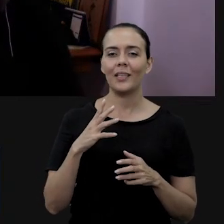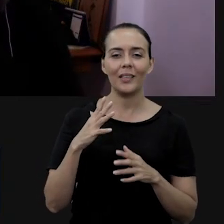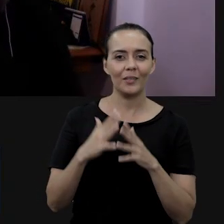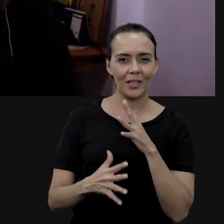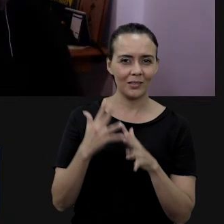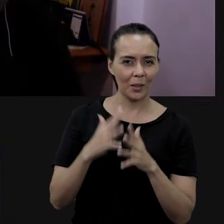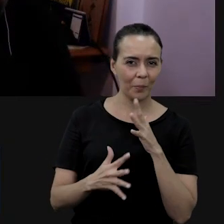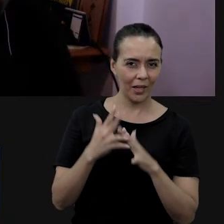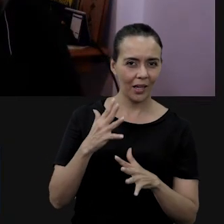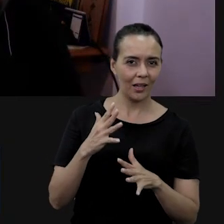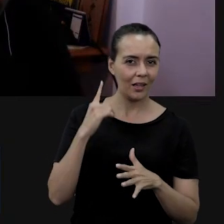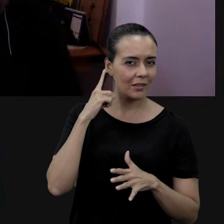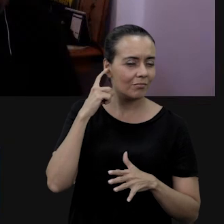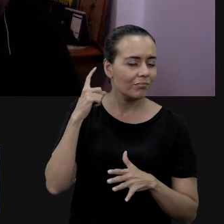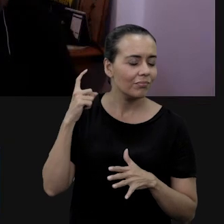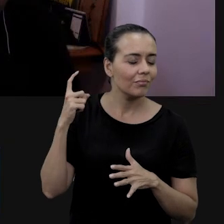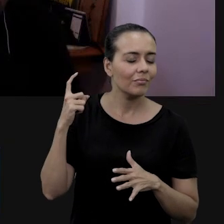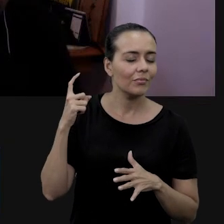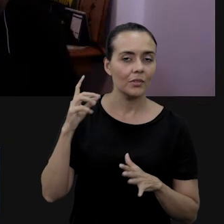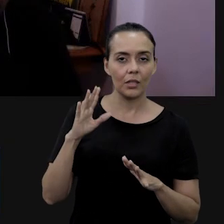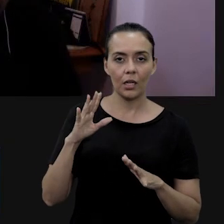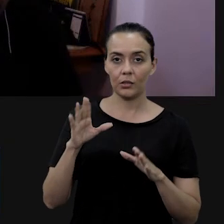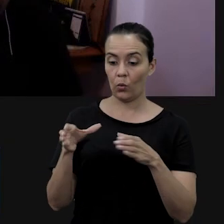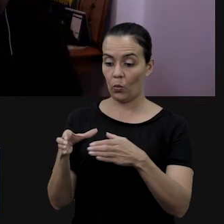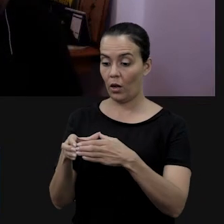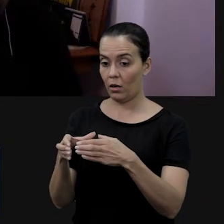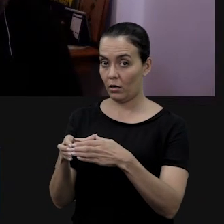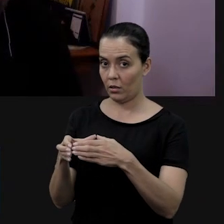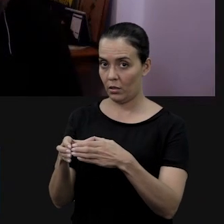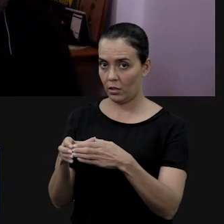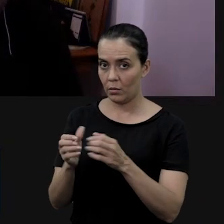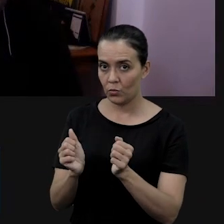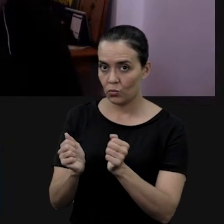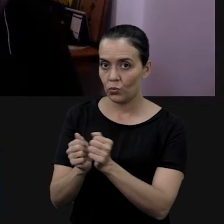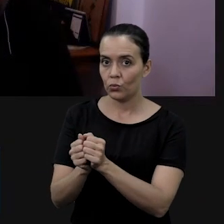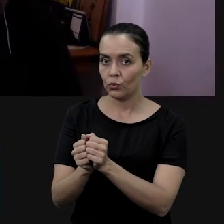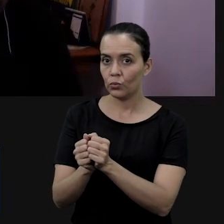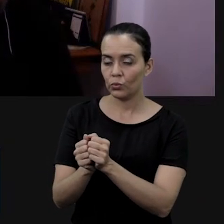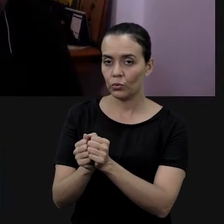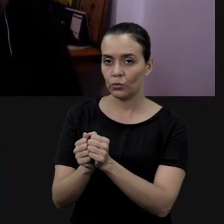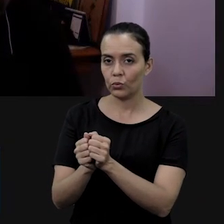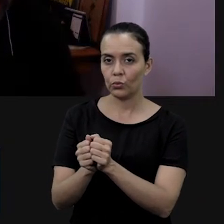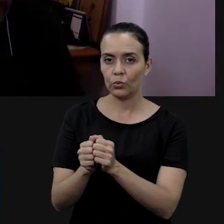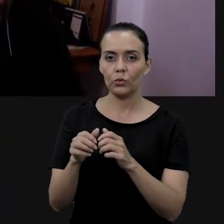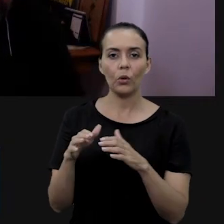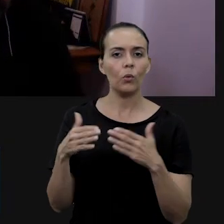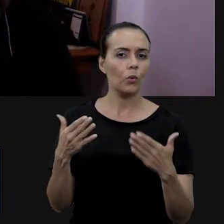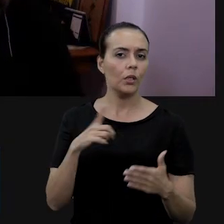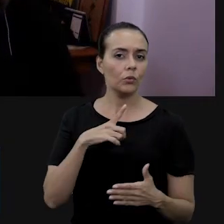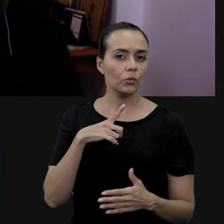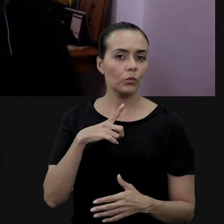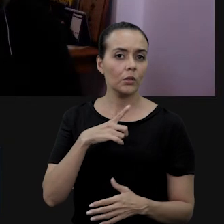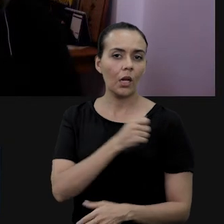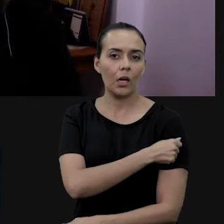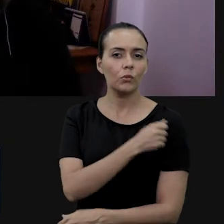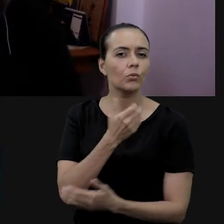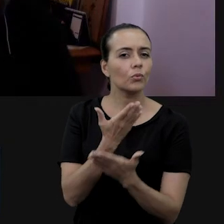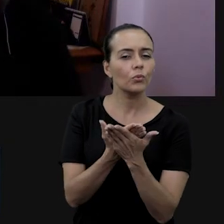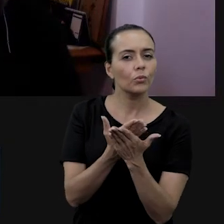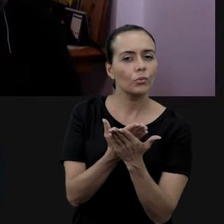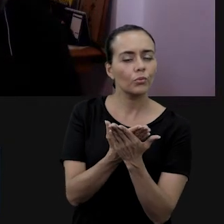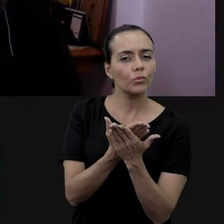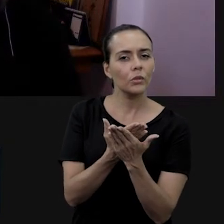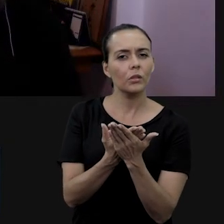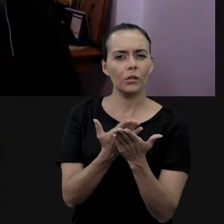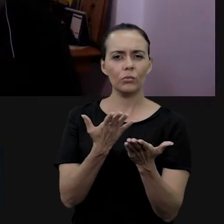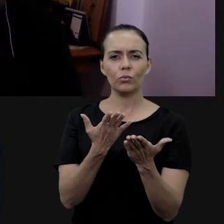equipe, principalmente a equipe, claro, tá. E quando se trata do pessoal estudando,